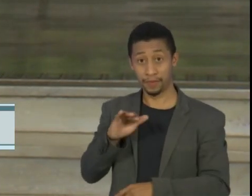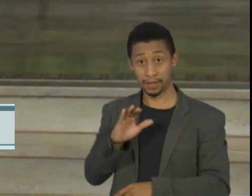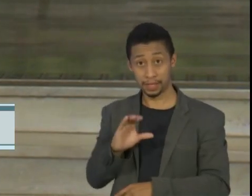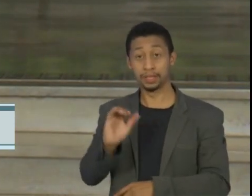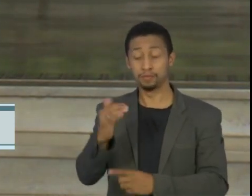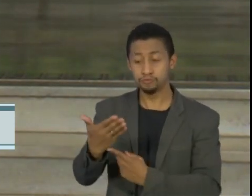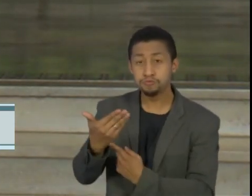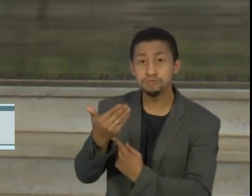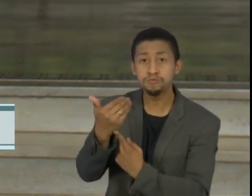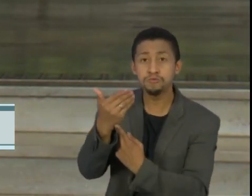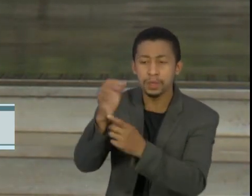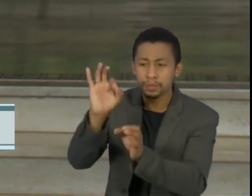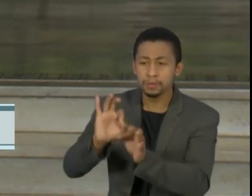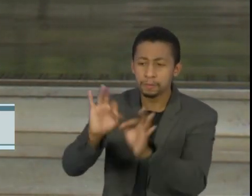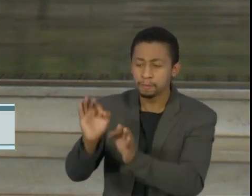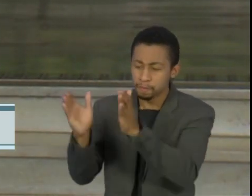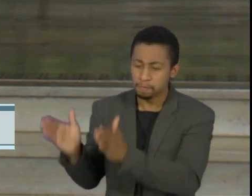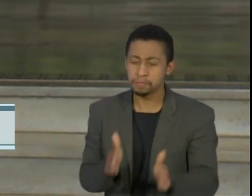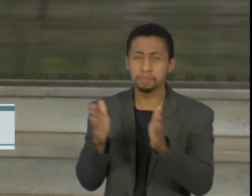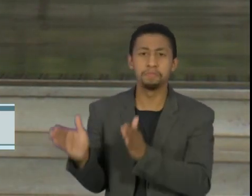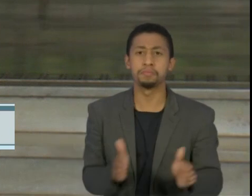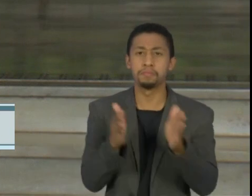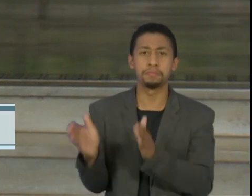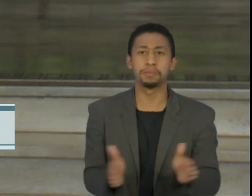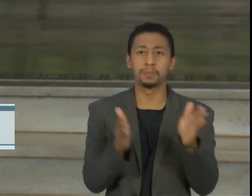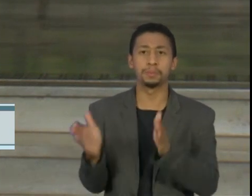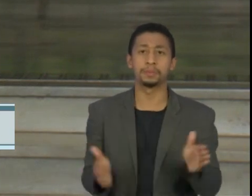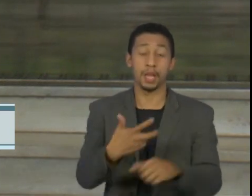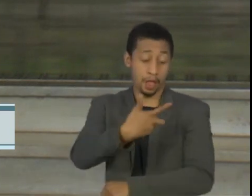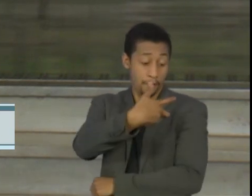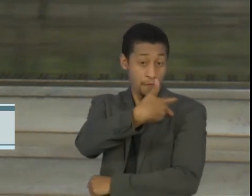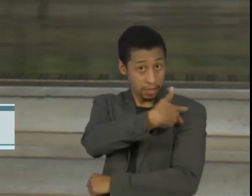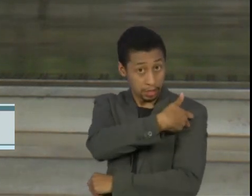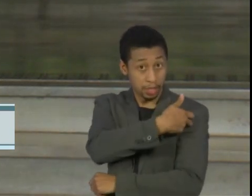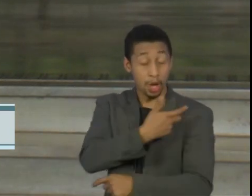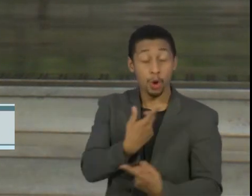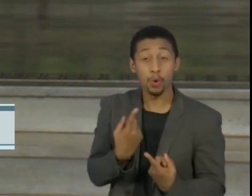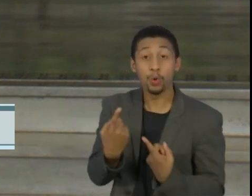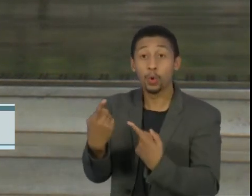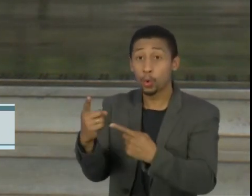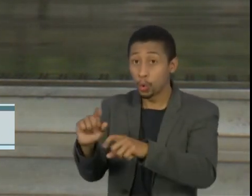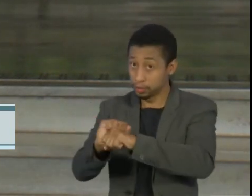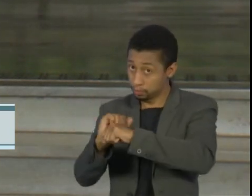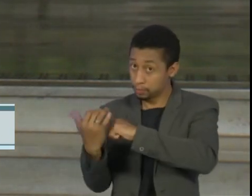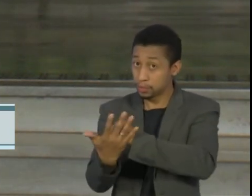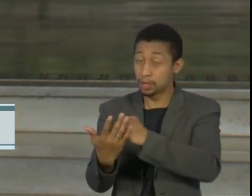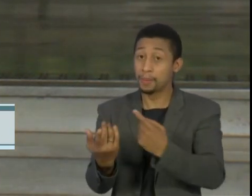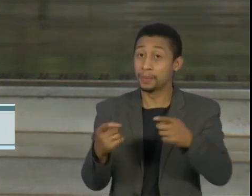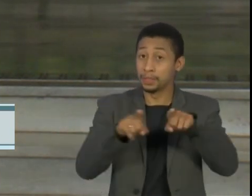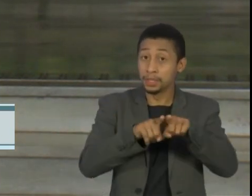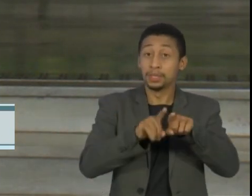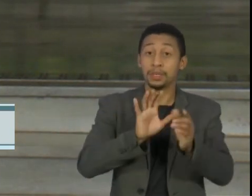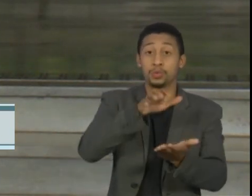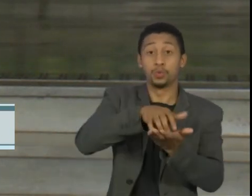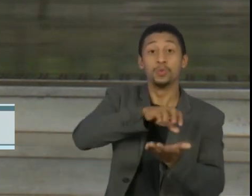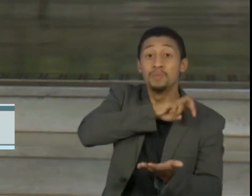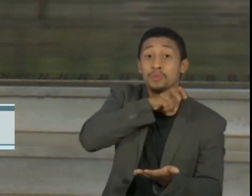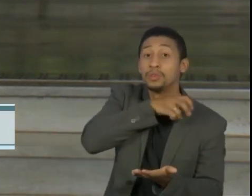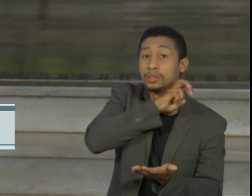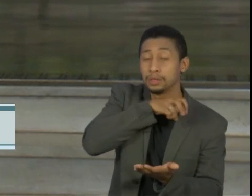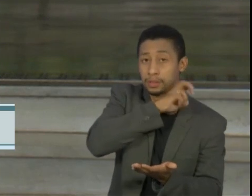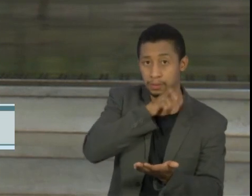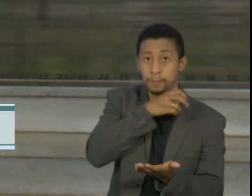para a produção em escala industrial da vacina contra o coronavírus em São Paulo pelo Butantan. E assegurar também